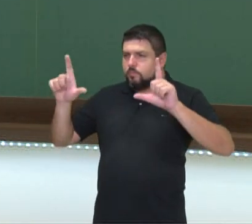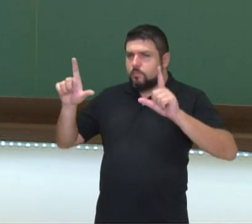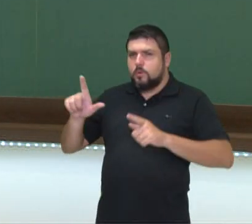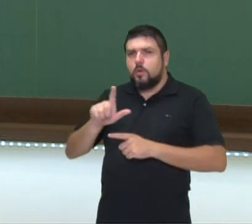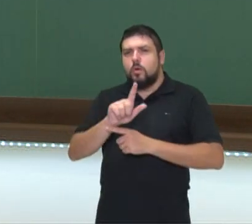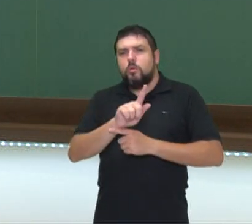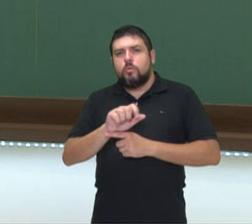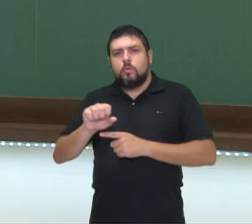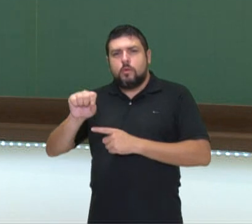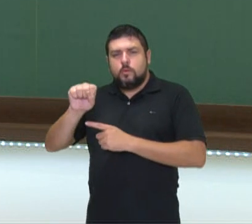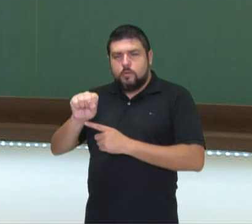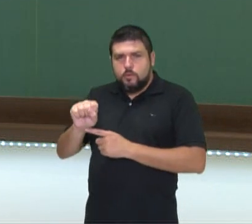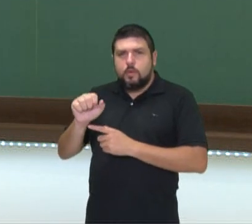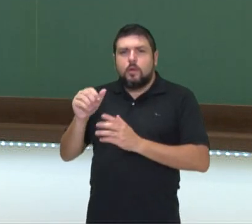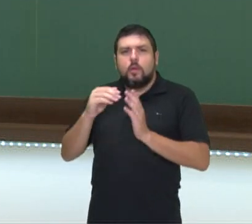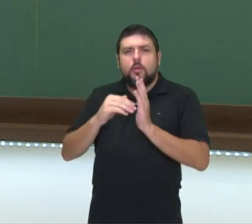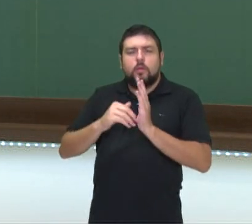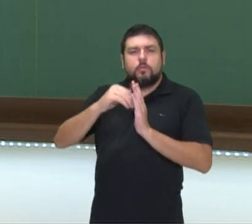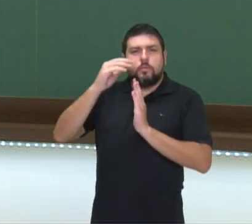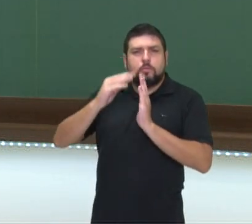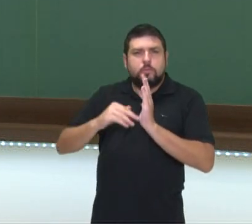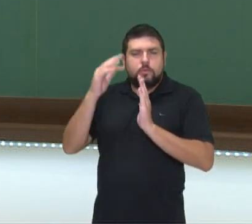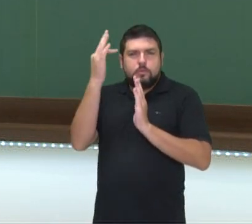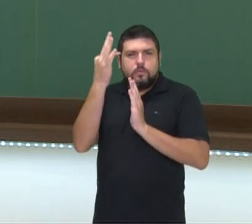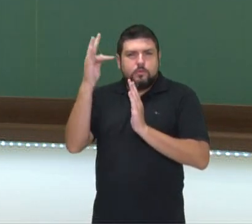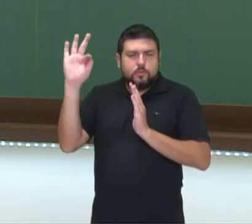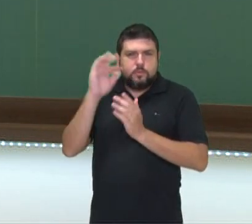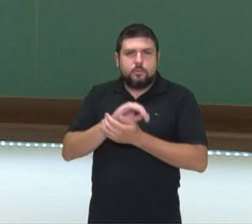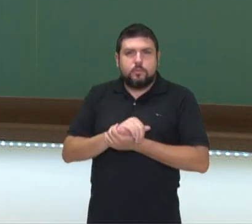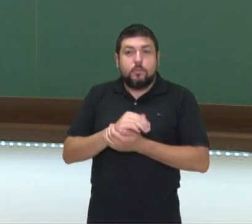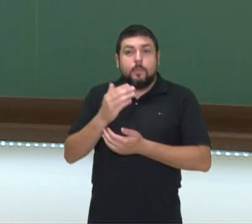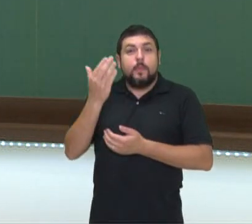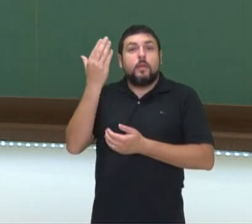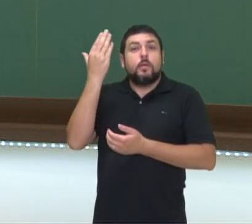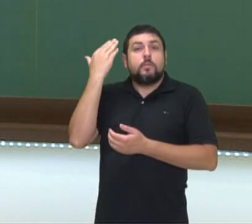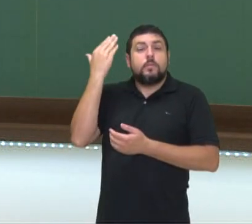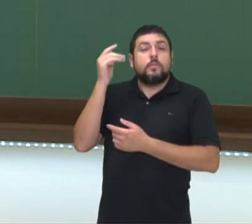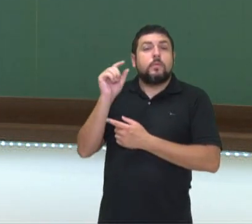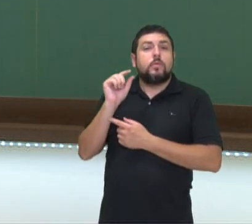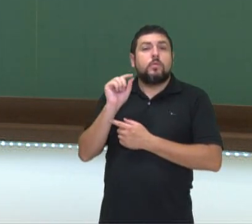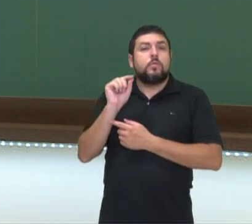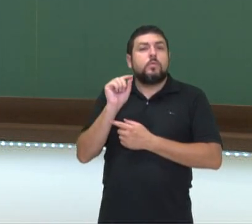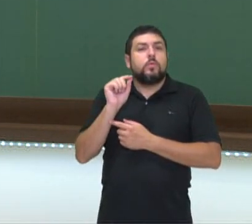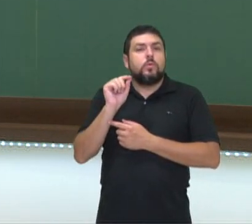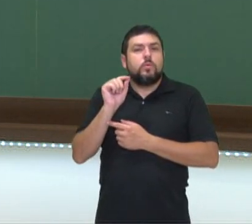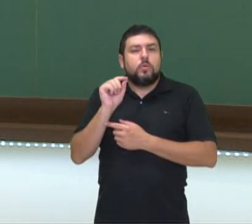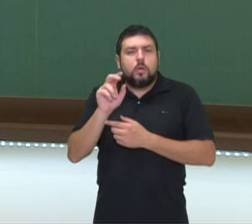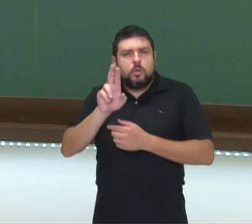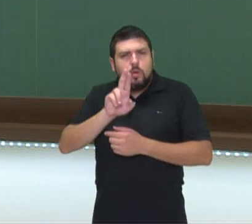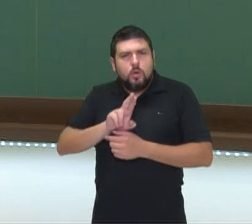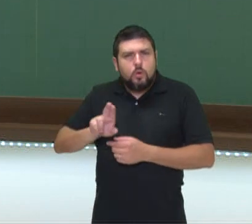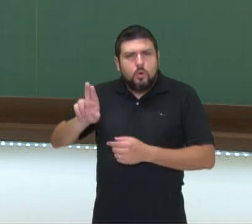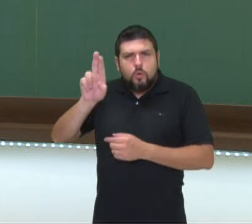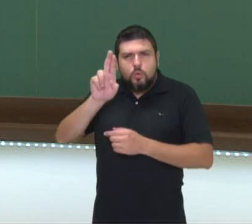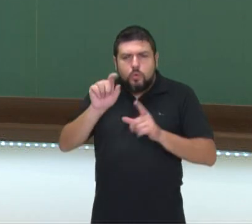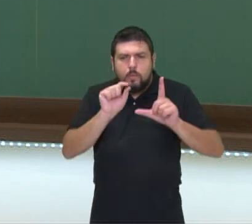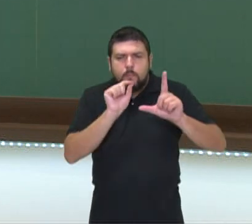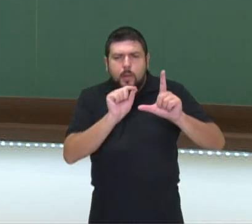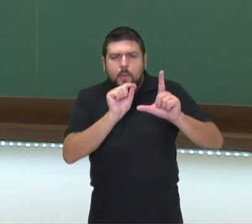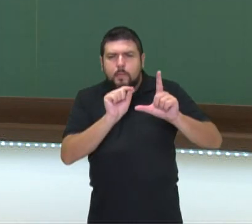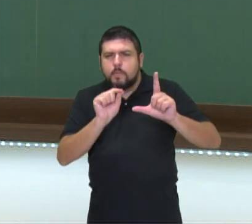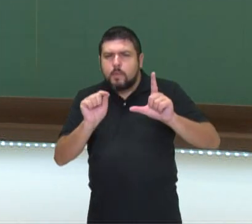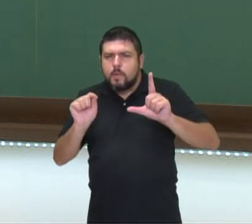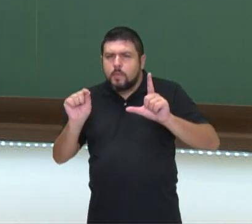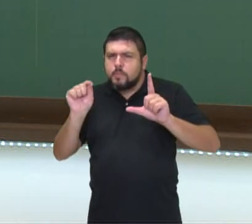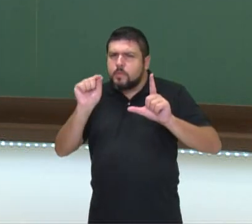Seurat, né, pintor francês. Na época ele causou muita polêmica por sua técnica do pontilhismo ser inovadora.